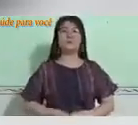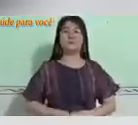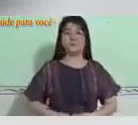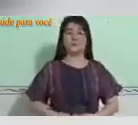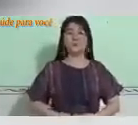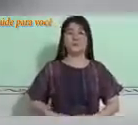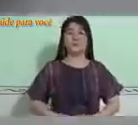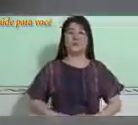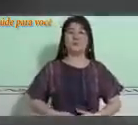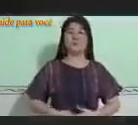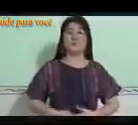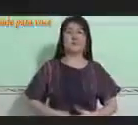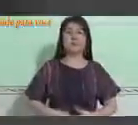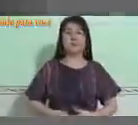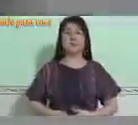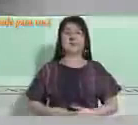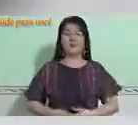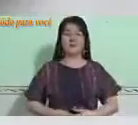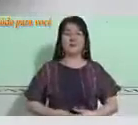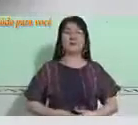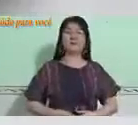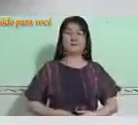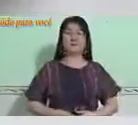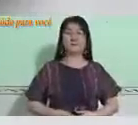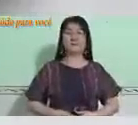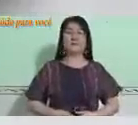surgir de acordo com os movimentos do corpo.